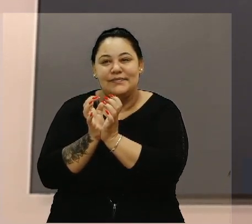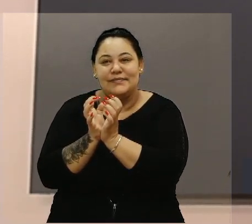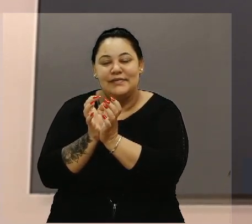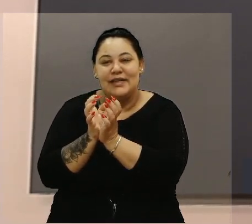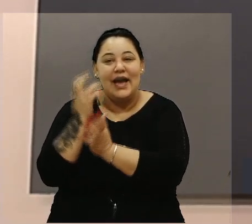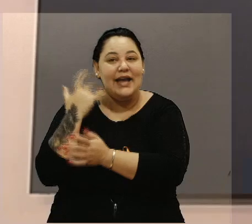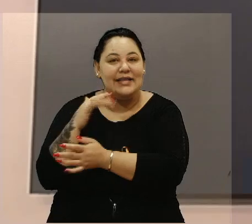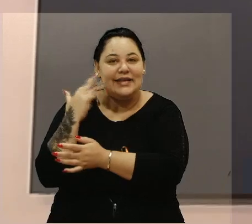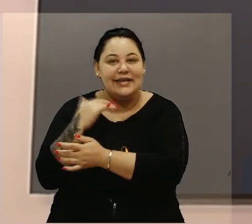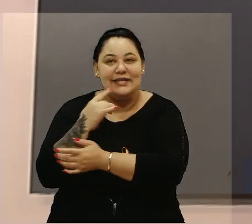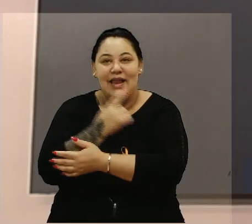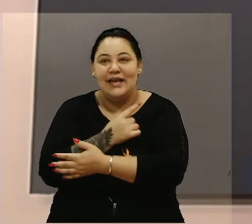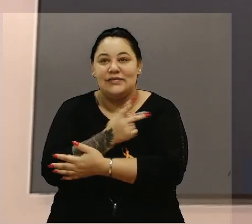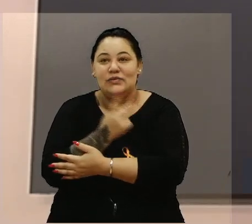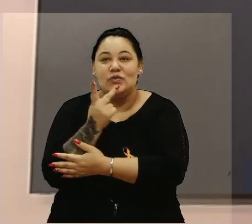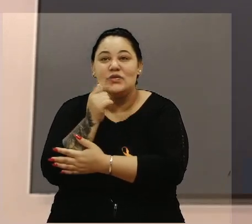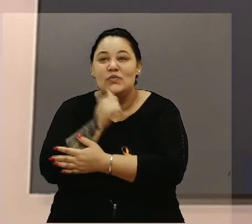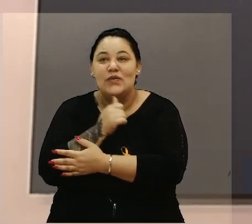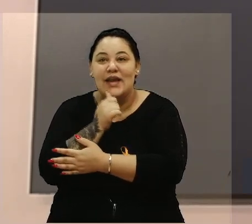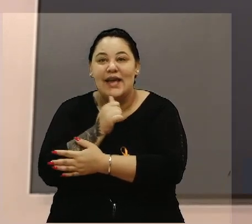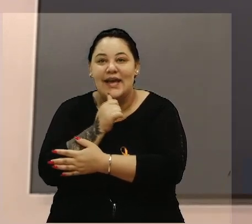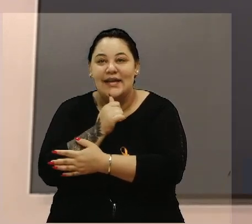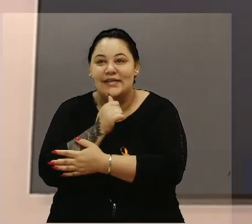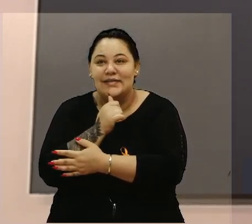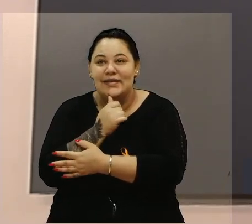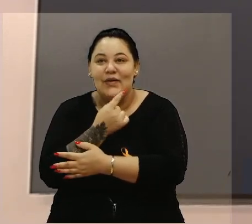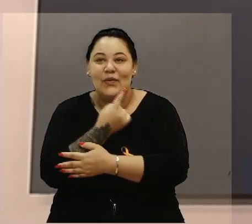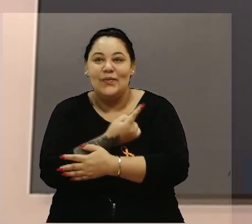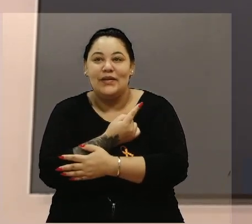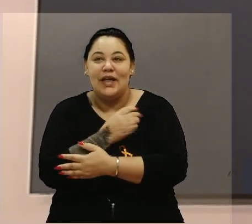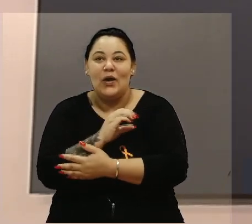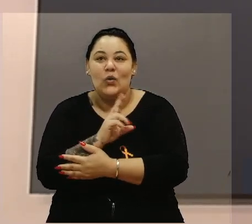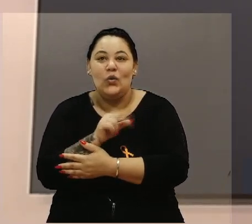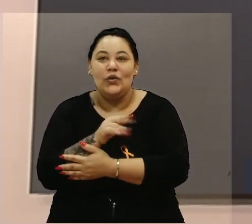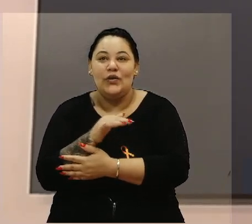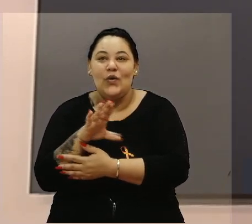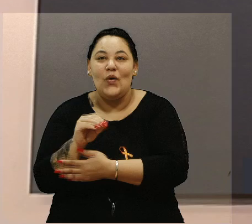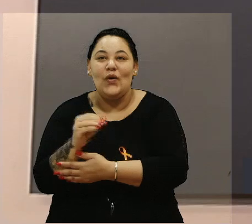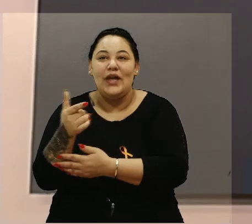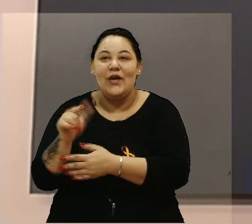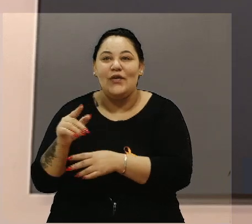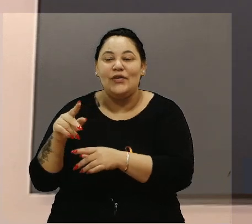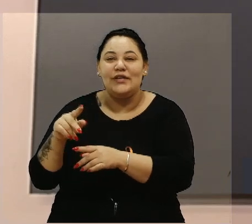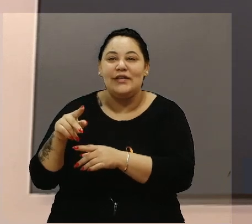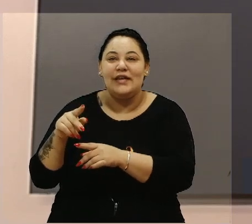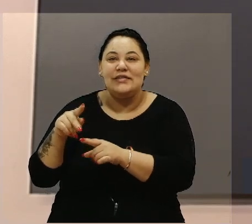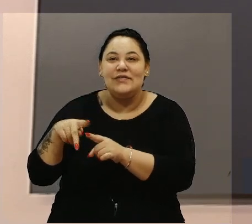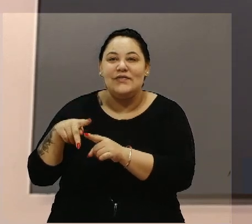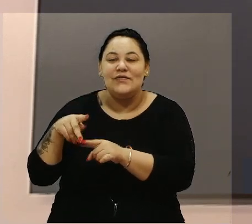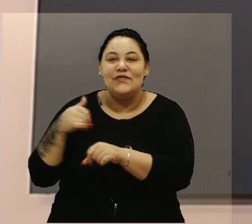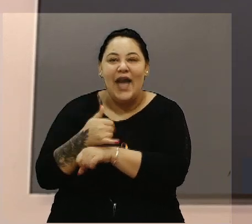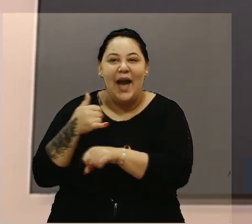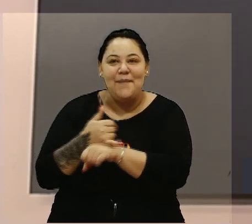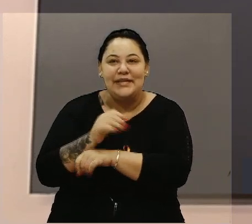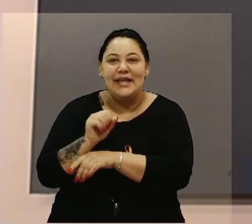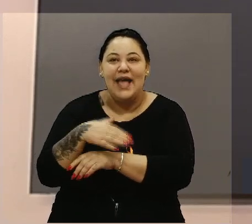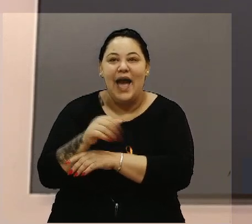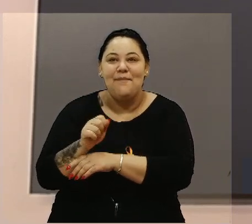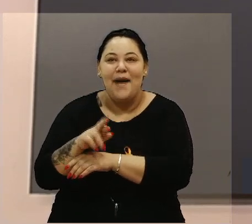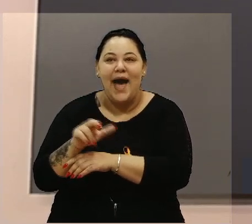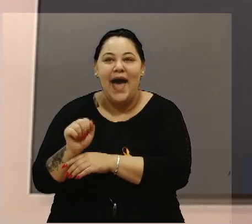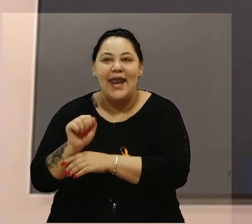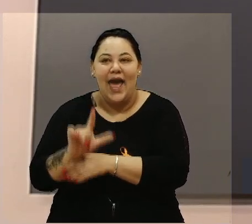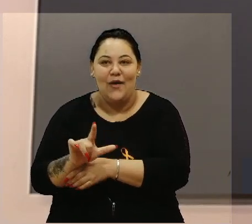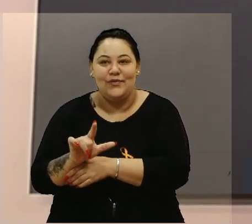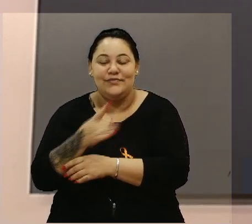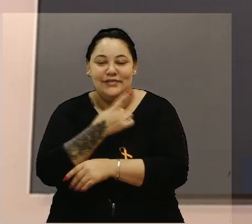empreendedoras, empresárias, uma da Cúnico Autopeças Usadas e a outra das Ferramentas Amaral, que trouxeram, então, a franquia